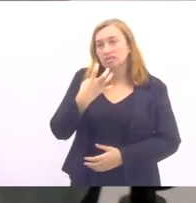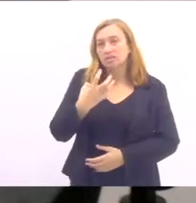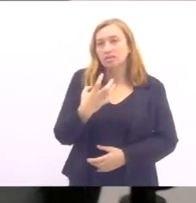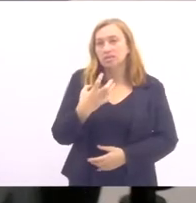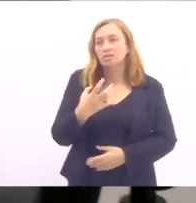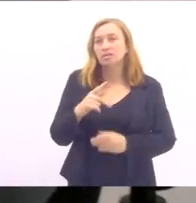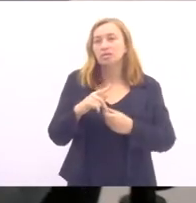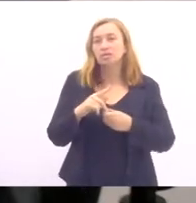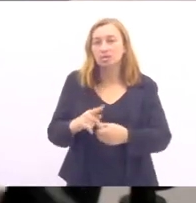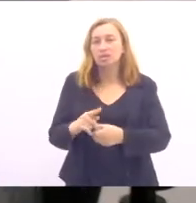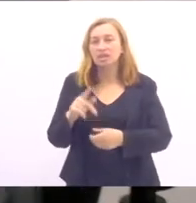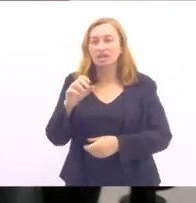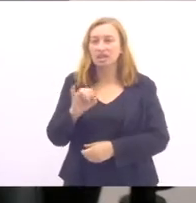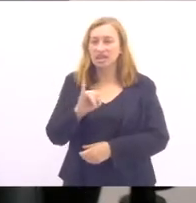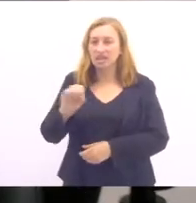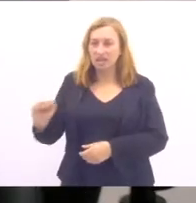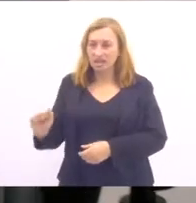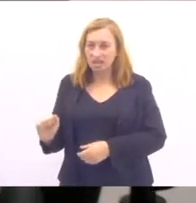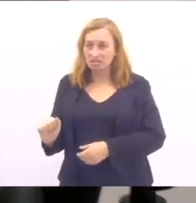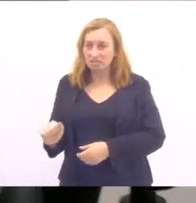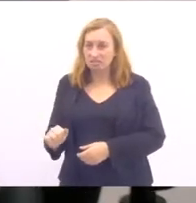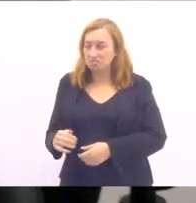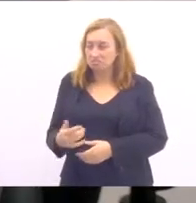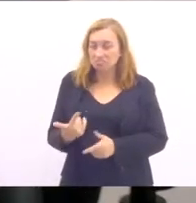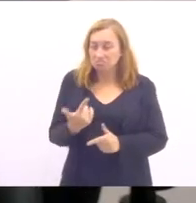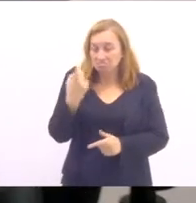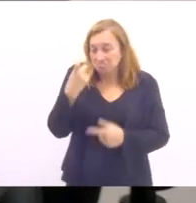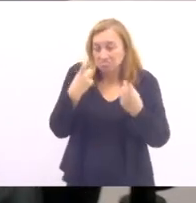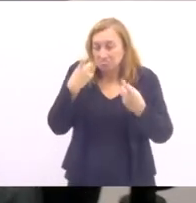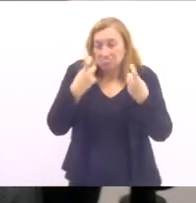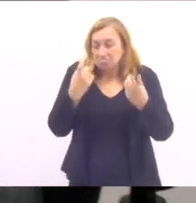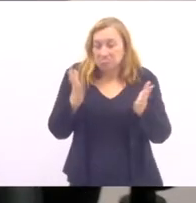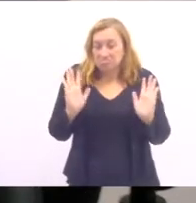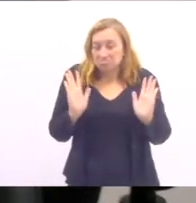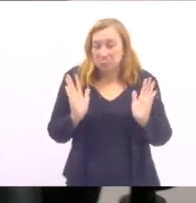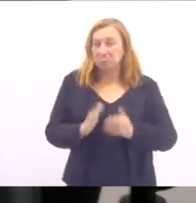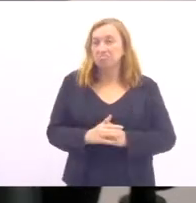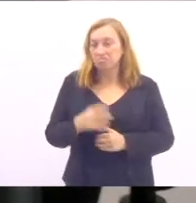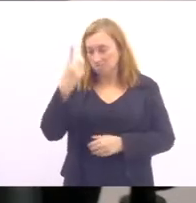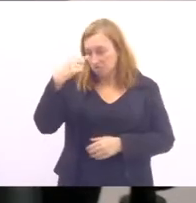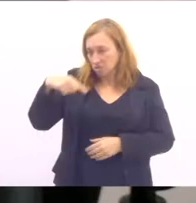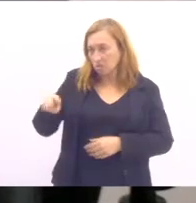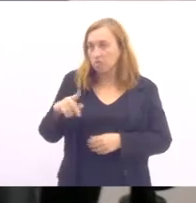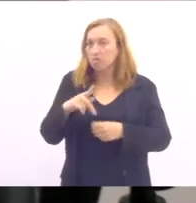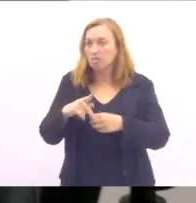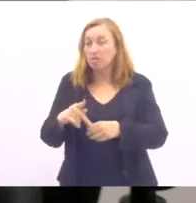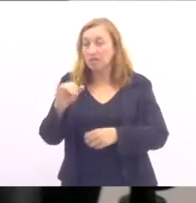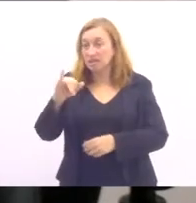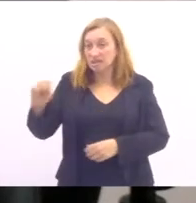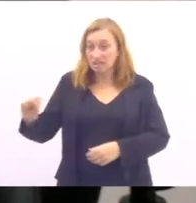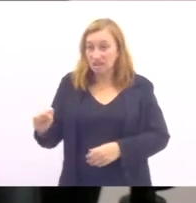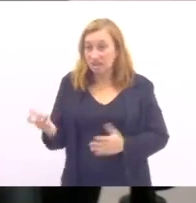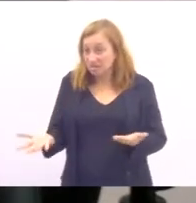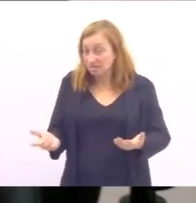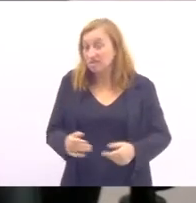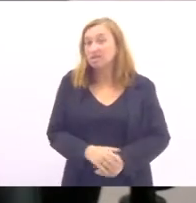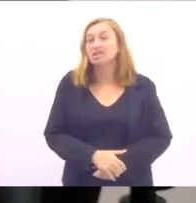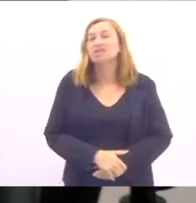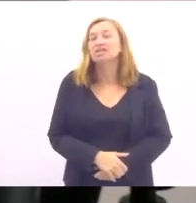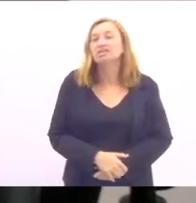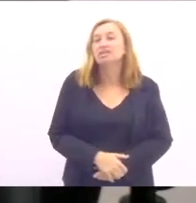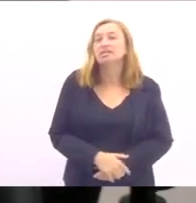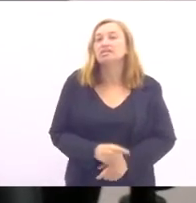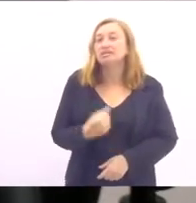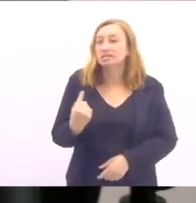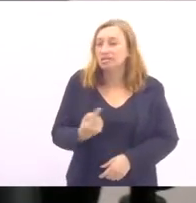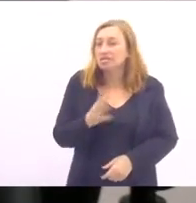O procurador do INEA nem esquentou, mandou para a Procuradoria da Sé, na Procuradoria da Sé, nós